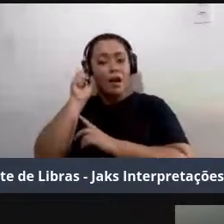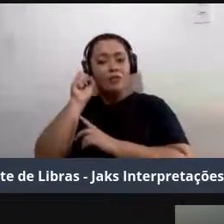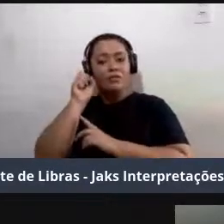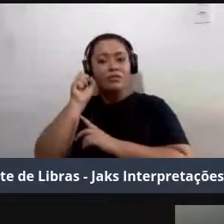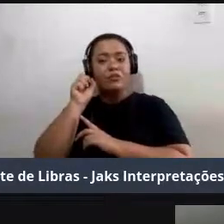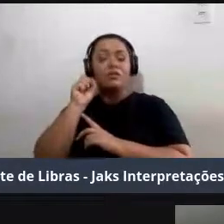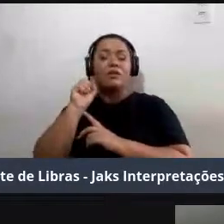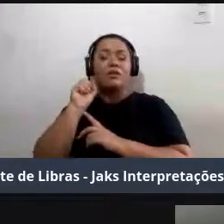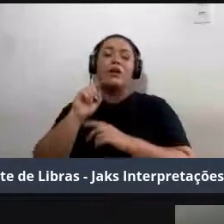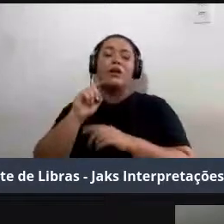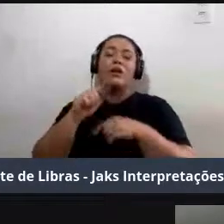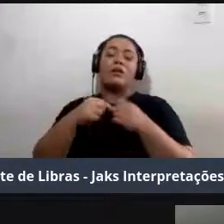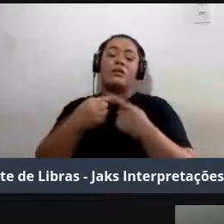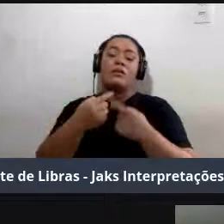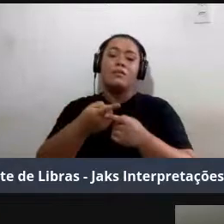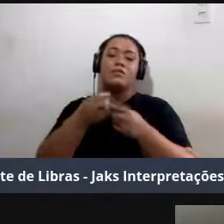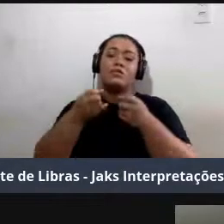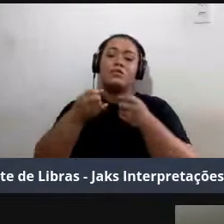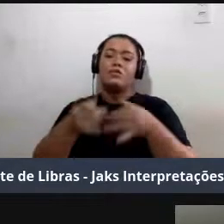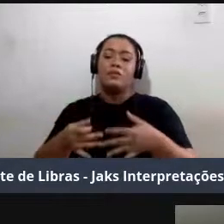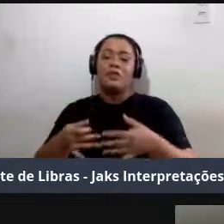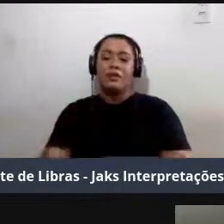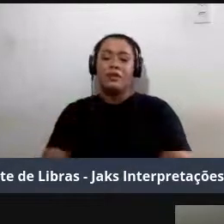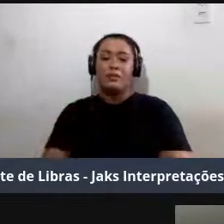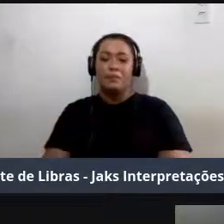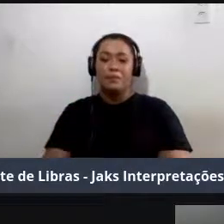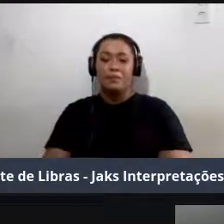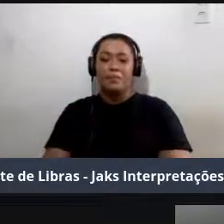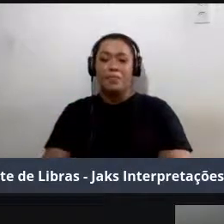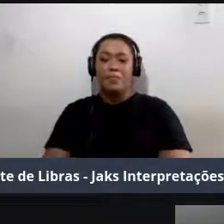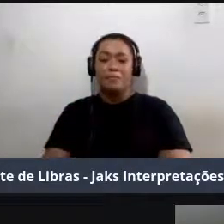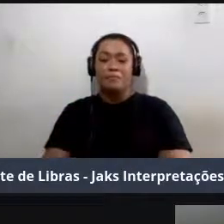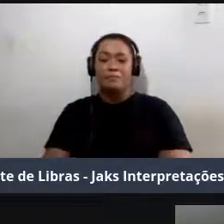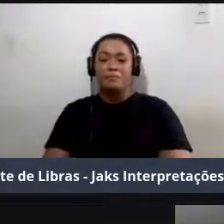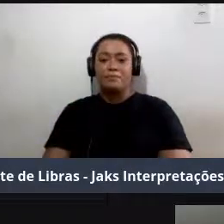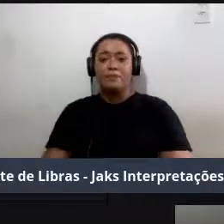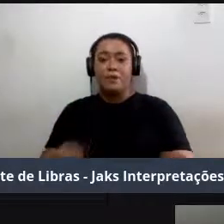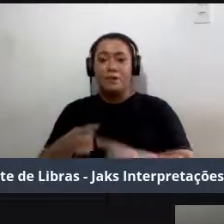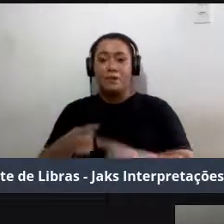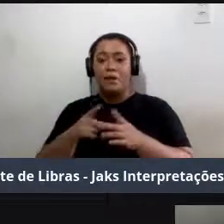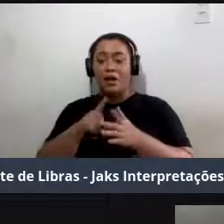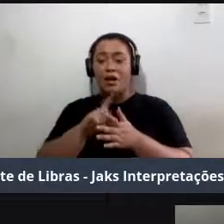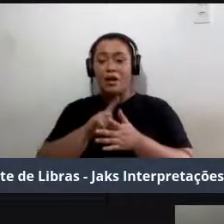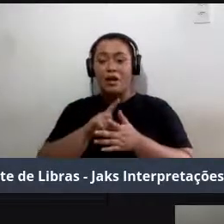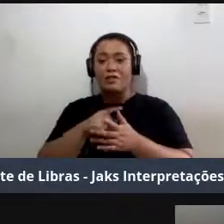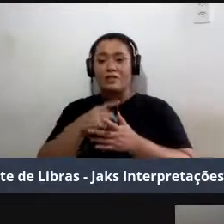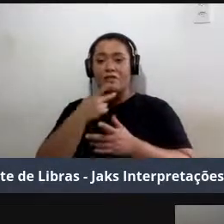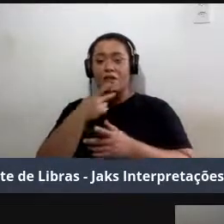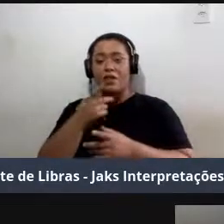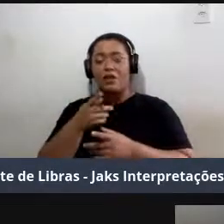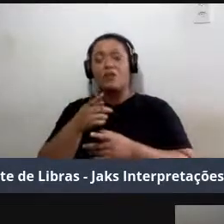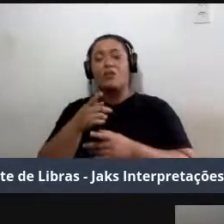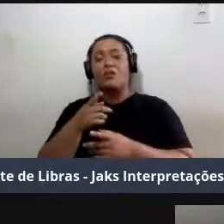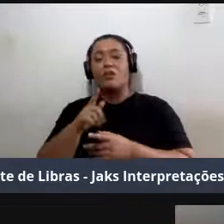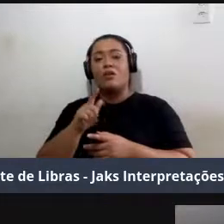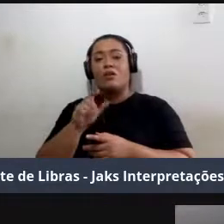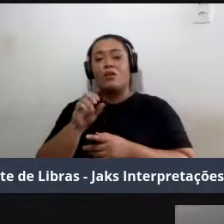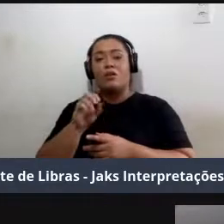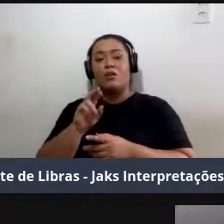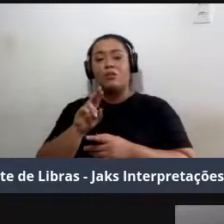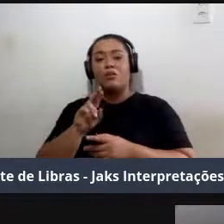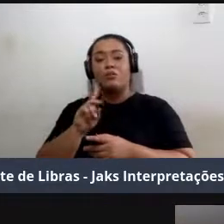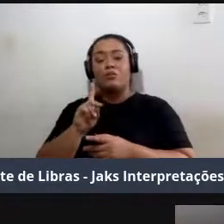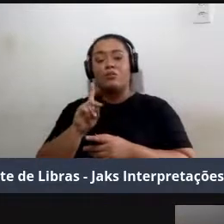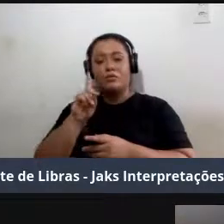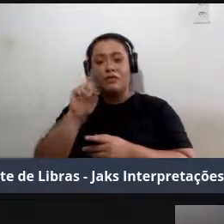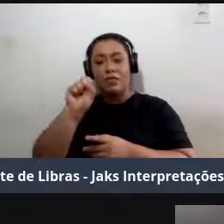Que aí a gente coloca o áudio que a Dona nos mandou, Dora escuta, se Dora quiser comentar, e a gente vai